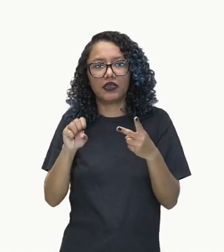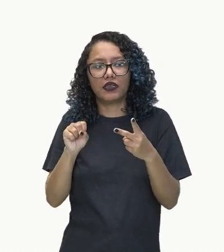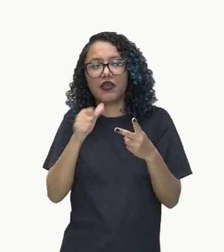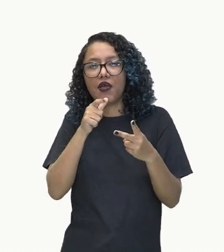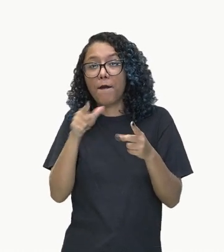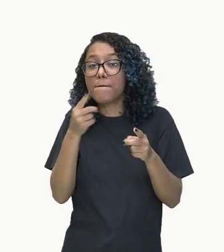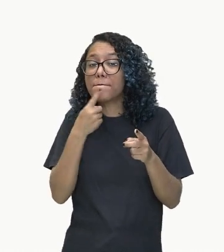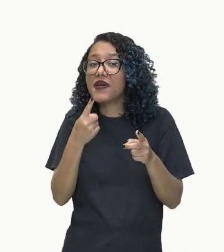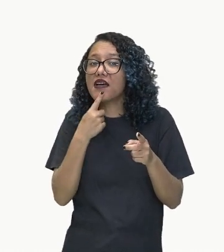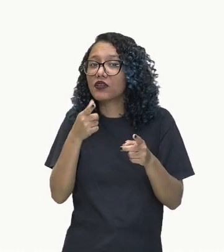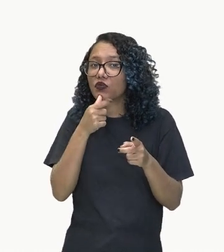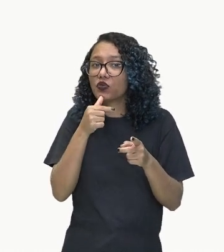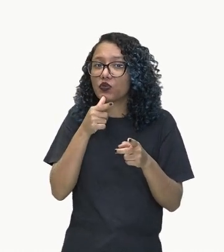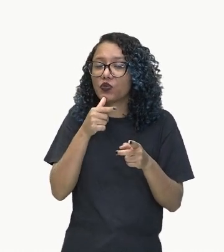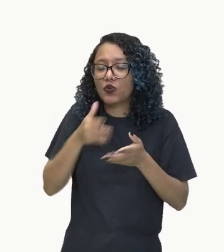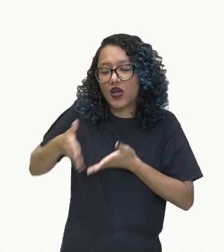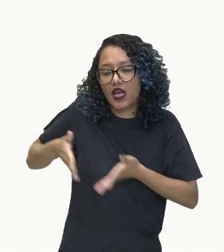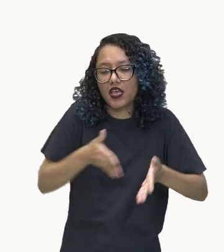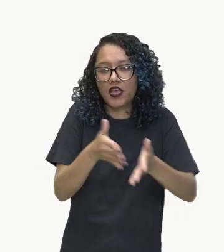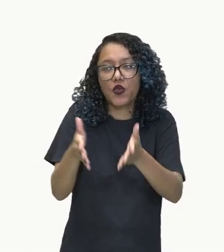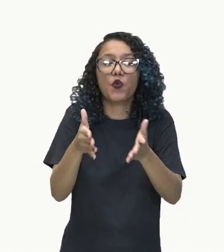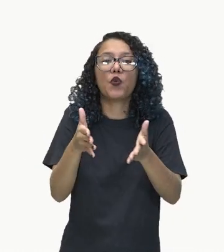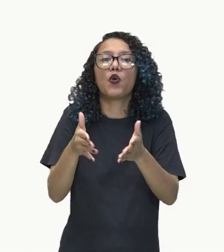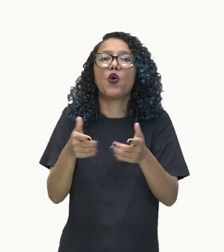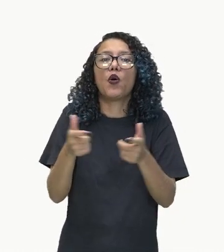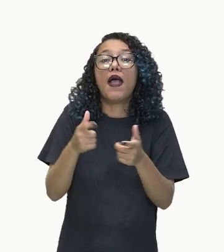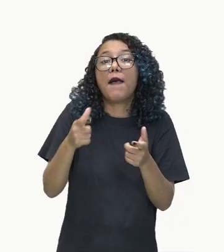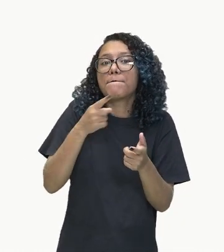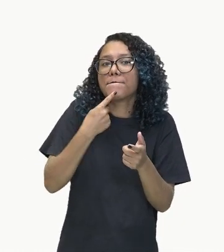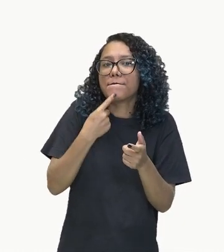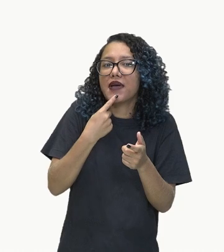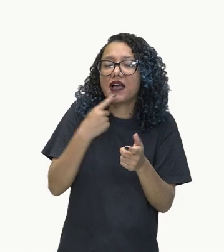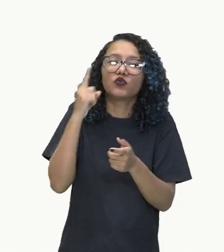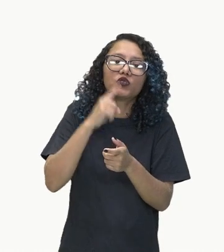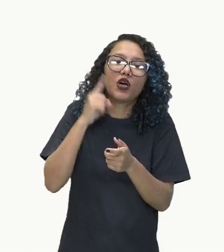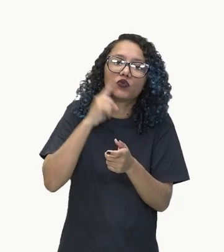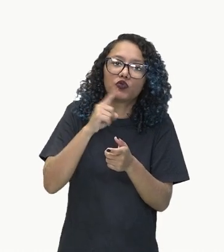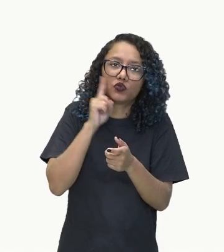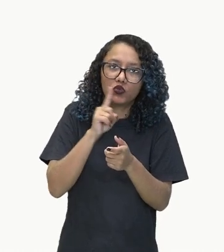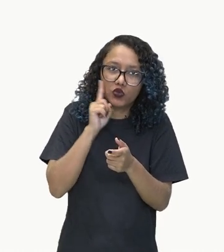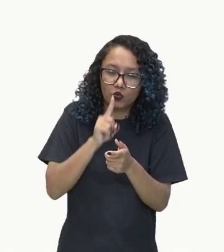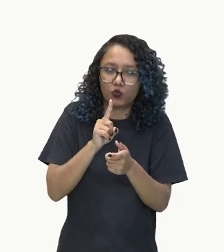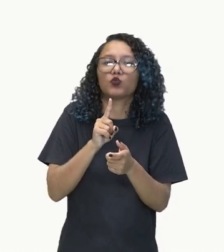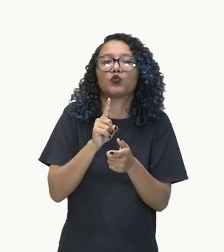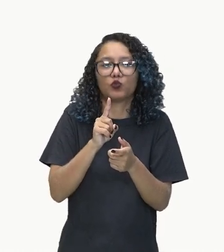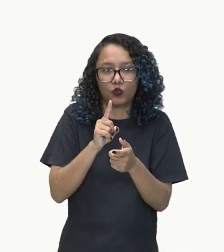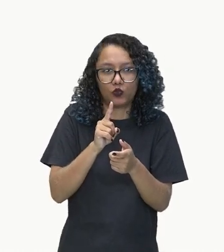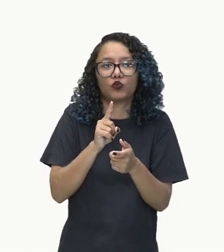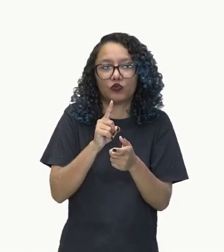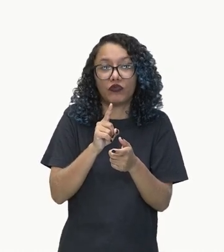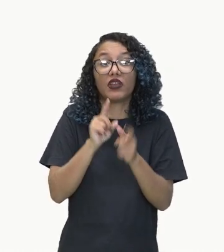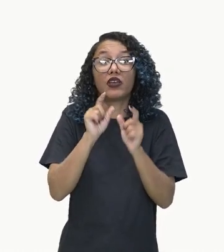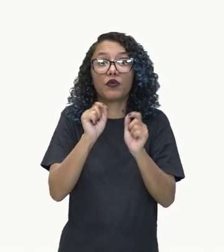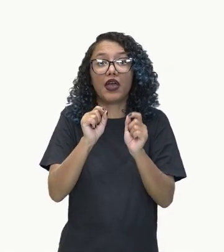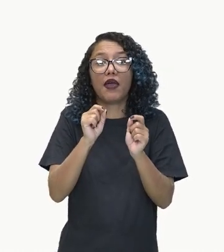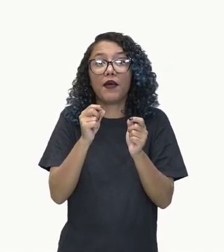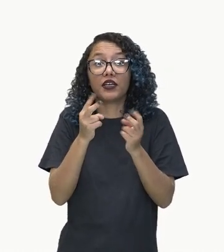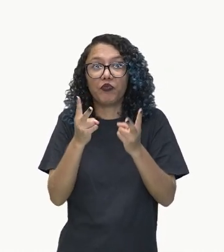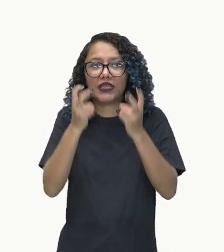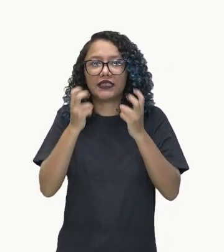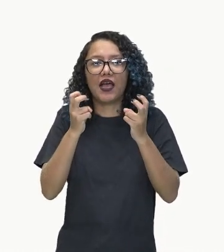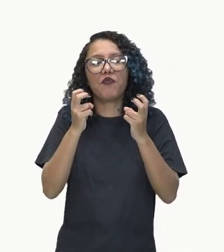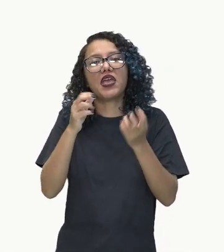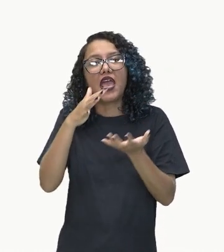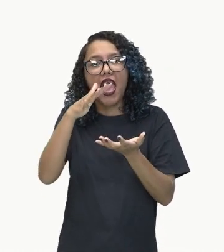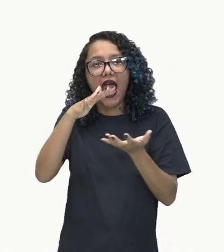Estados Unidos. E também são áreas ali que já desceu um pouco em relação à latitude. Então, ali são áreas que vão